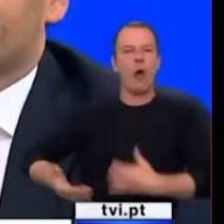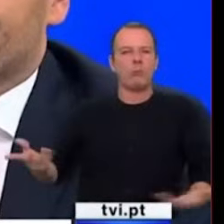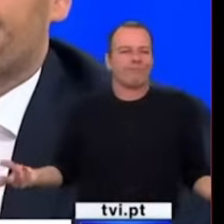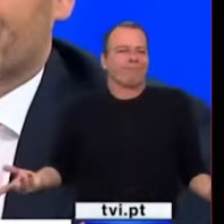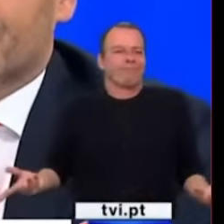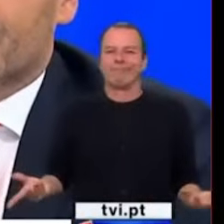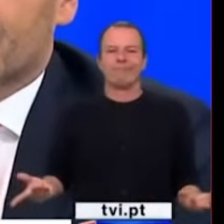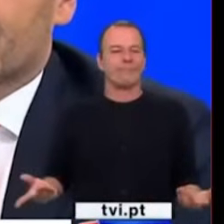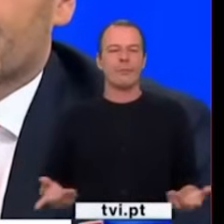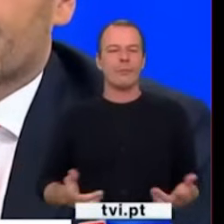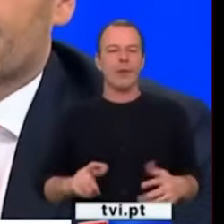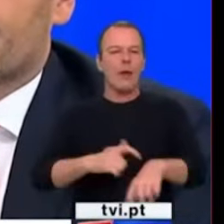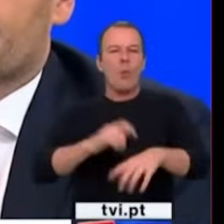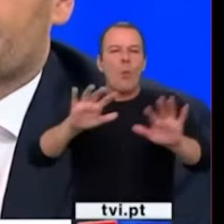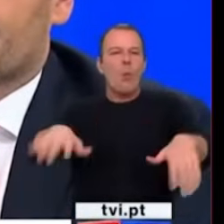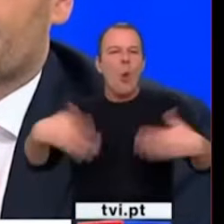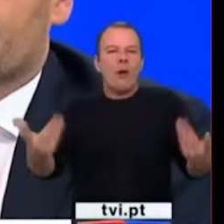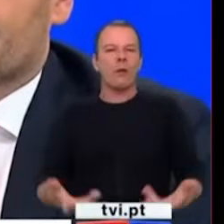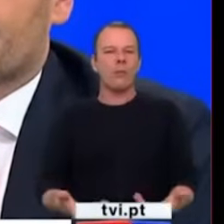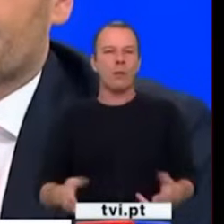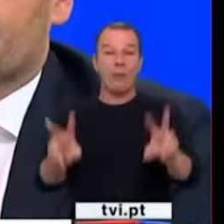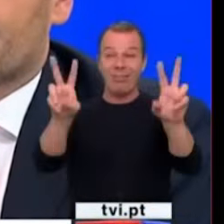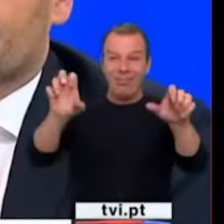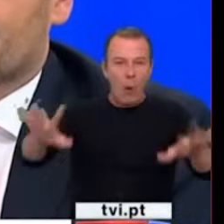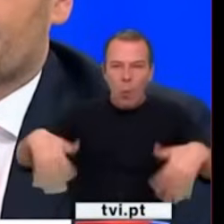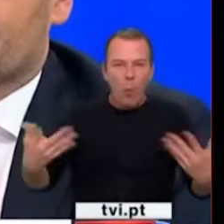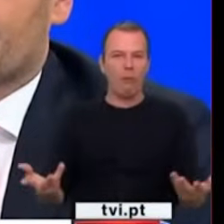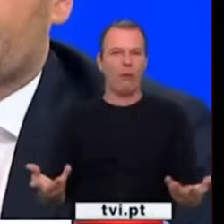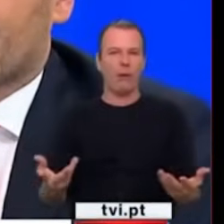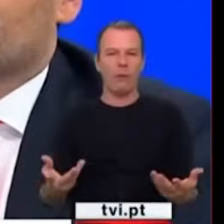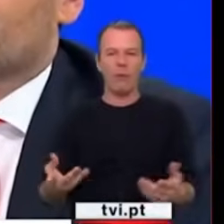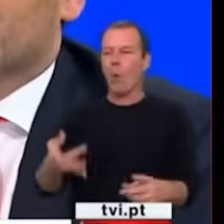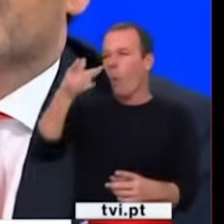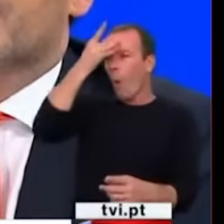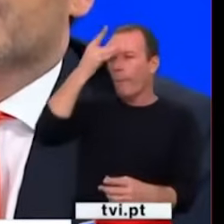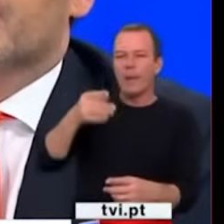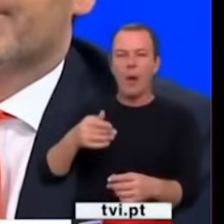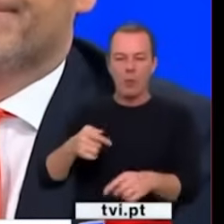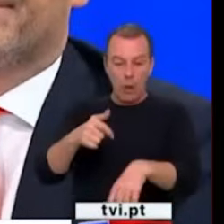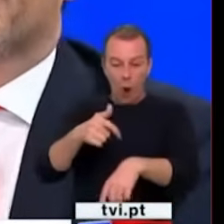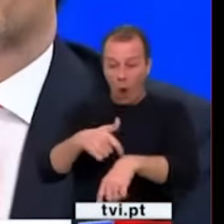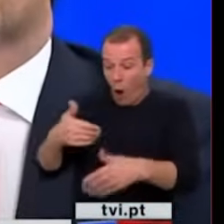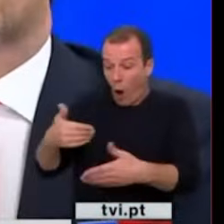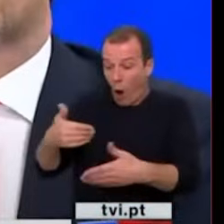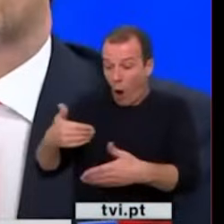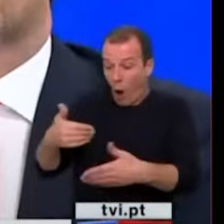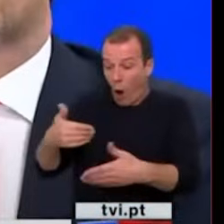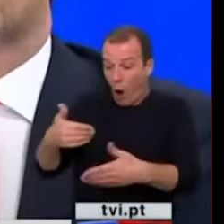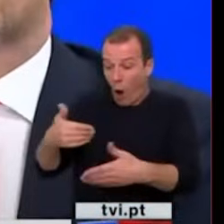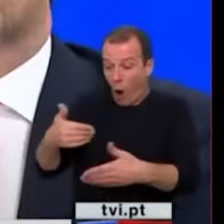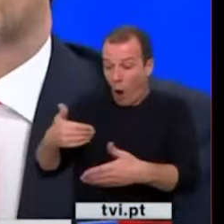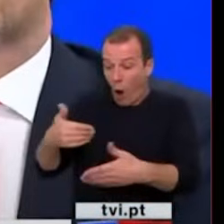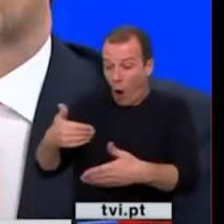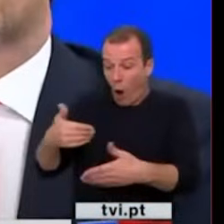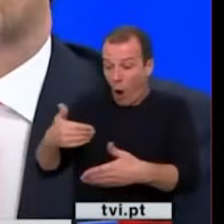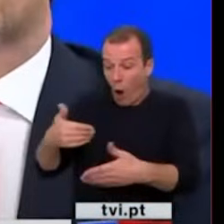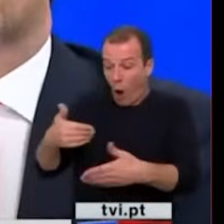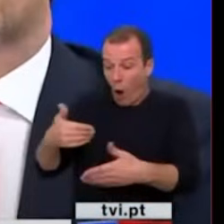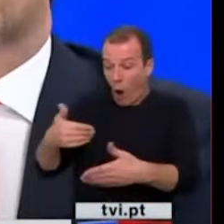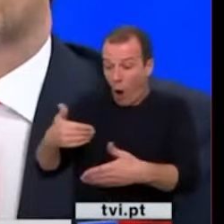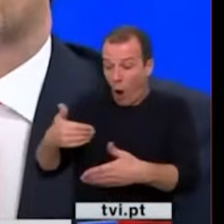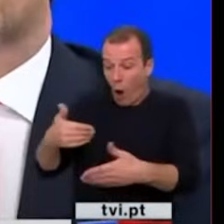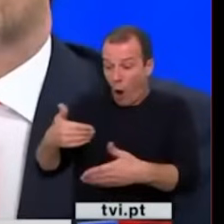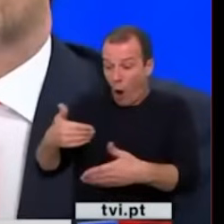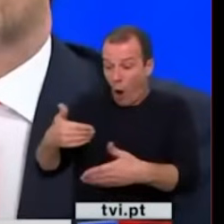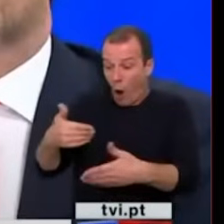momento para qualquer momento para qualquer tema ten tenha a opinião do momento aquela que lhe serve Olha é assim nisto aqui não consigo